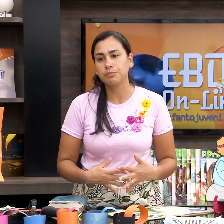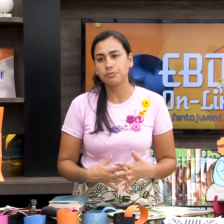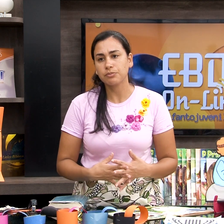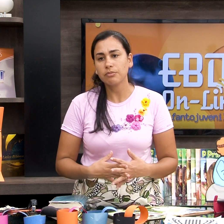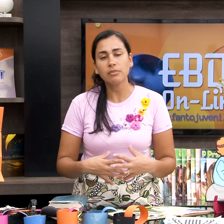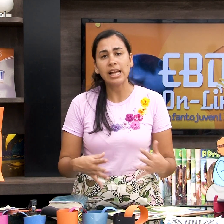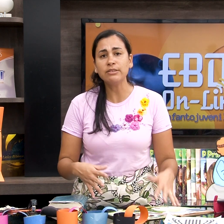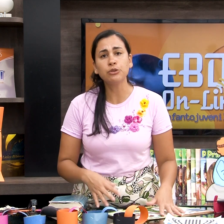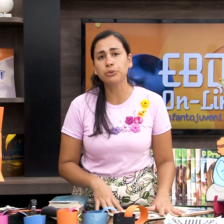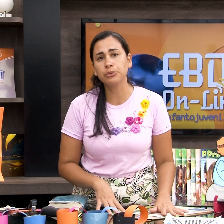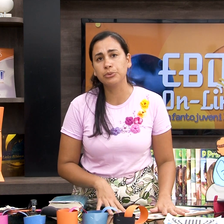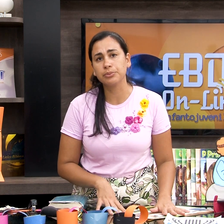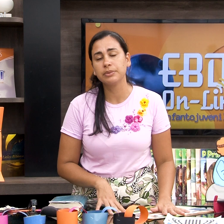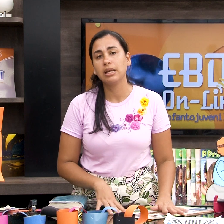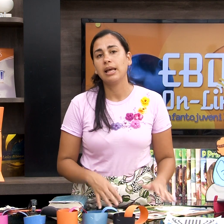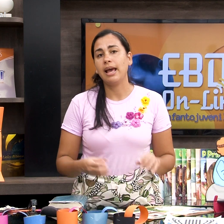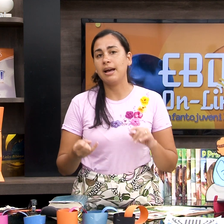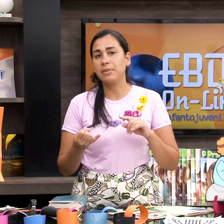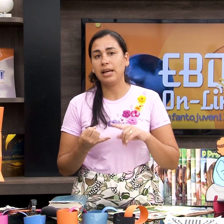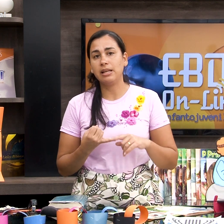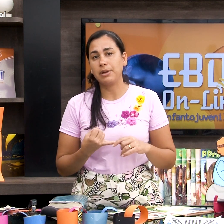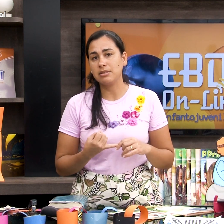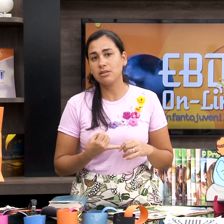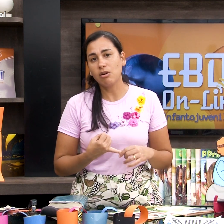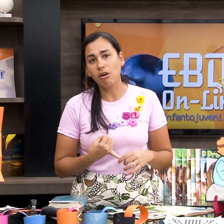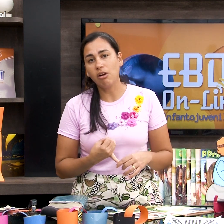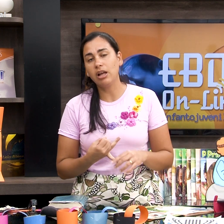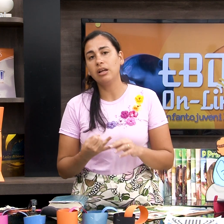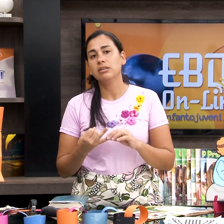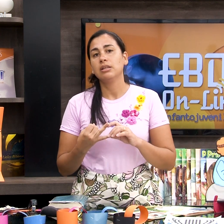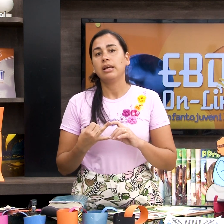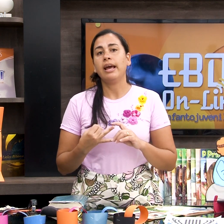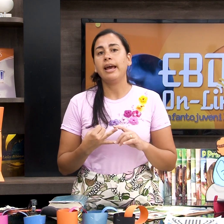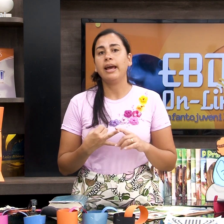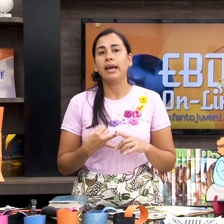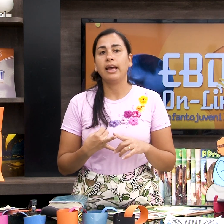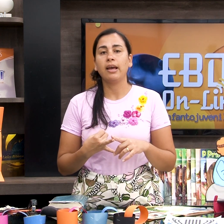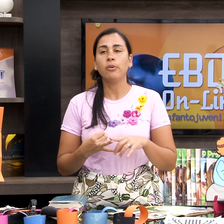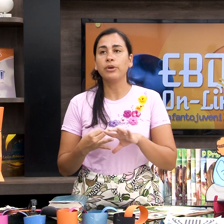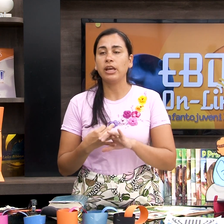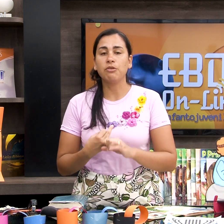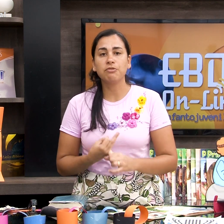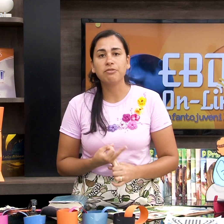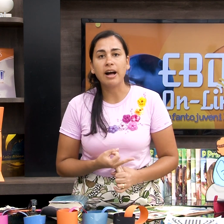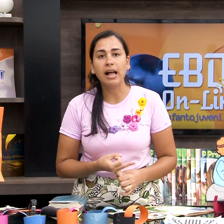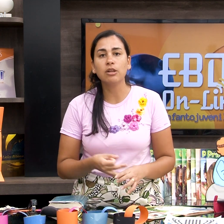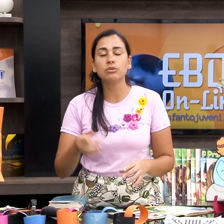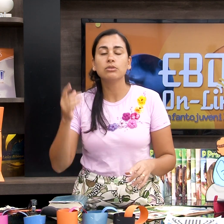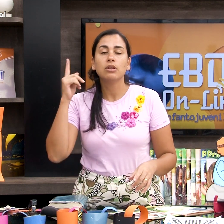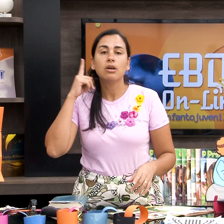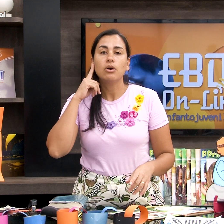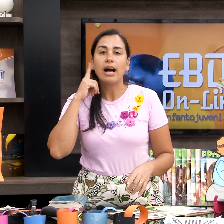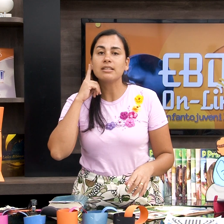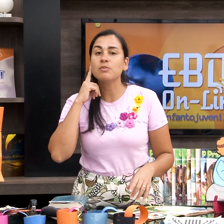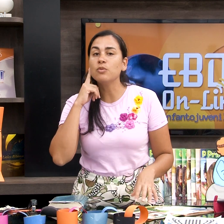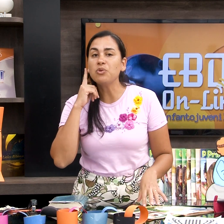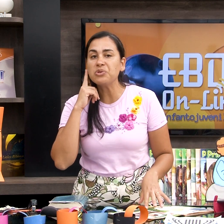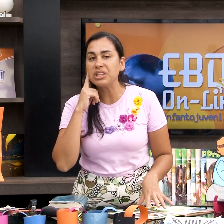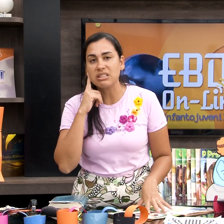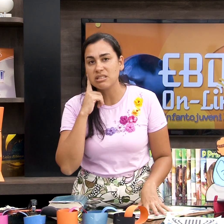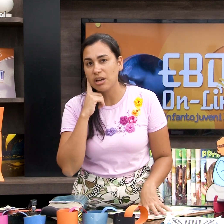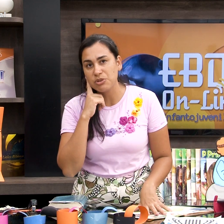integral é tudo. É a minha ida para a escola, é o que eu falo,